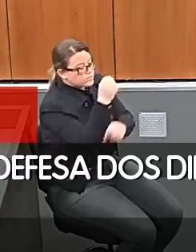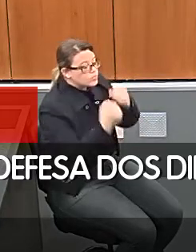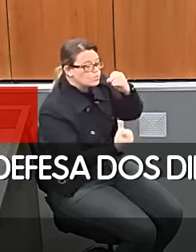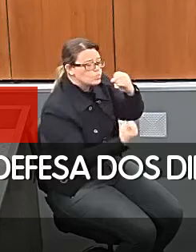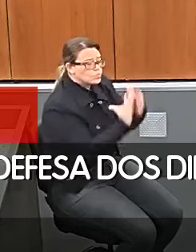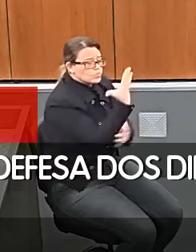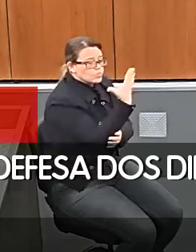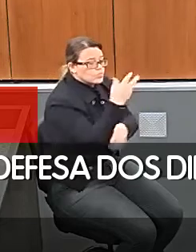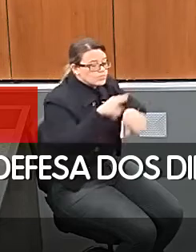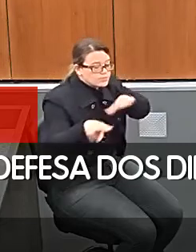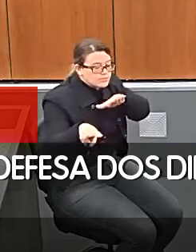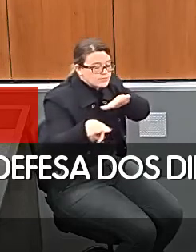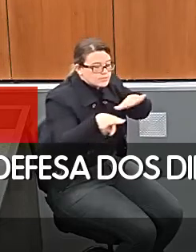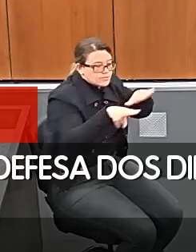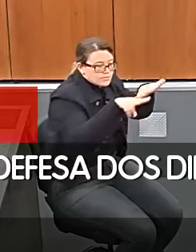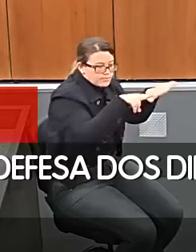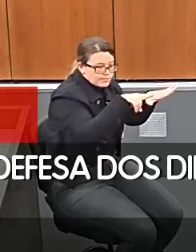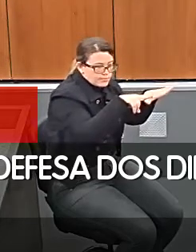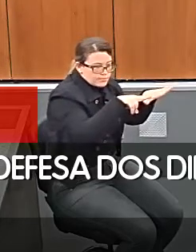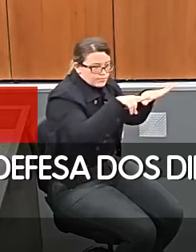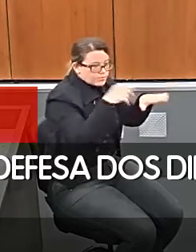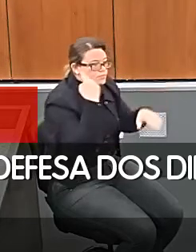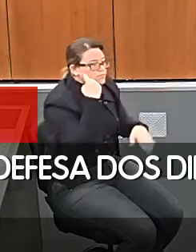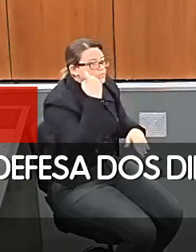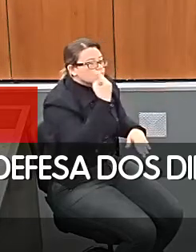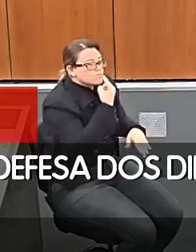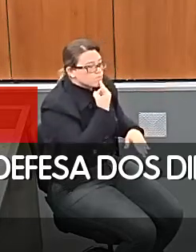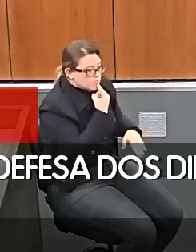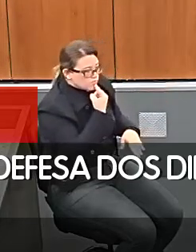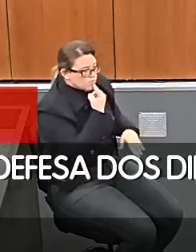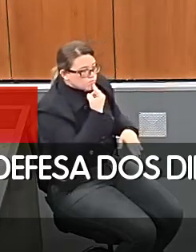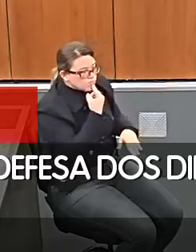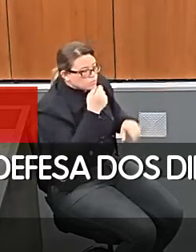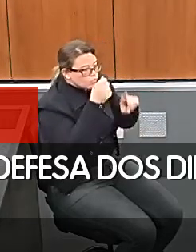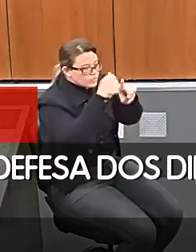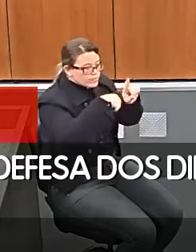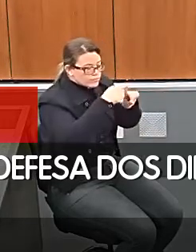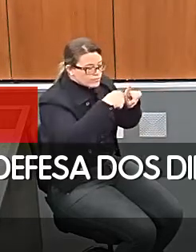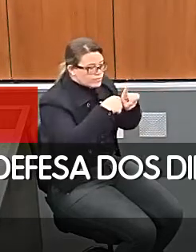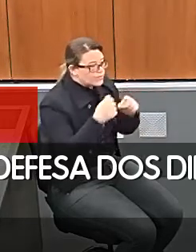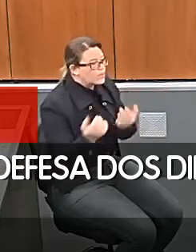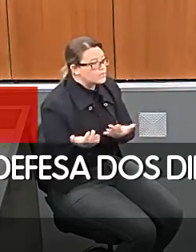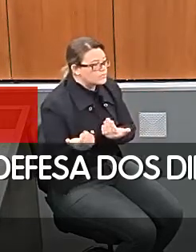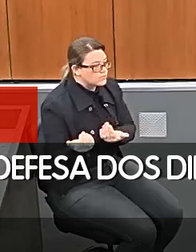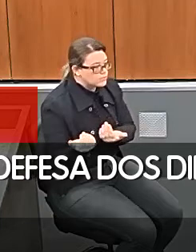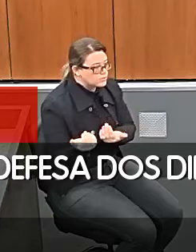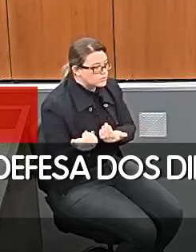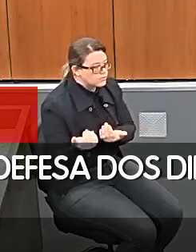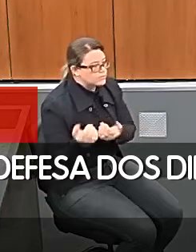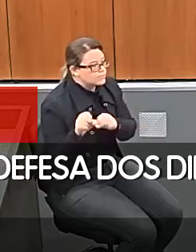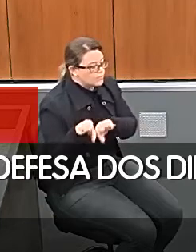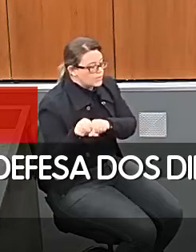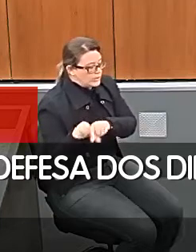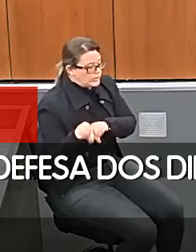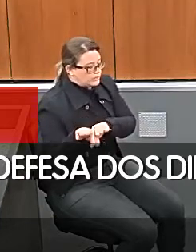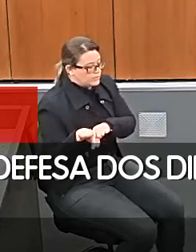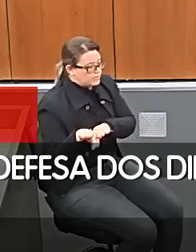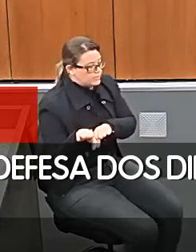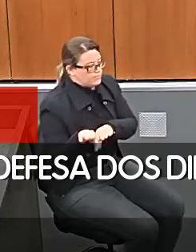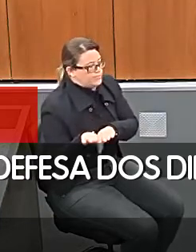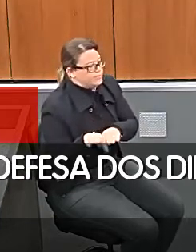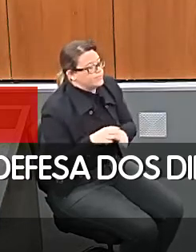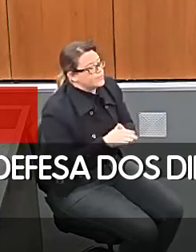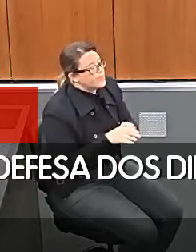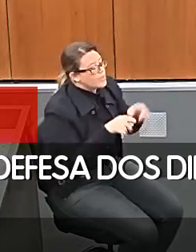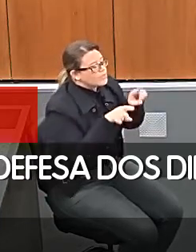hospitais, vamos para a rua, vamos nos comércios. E foi também, nós já temos